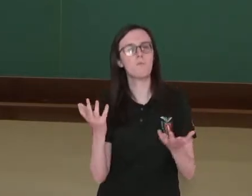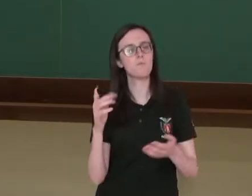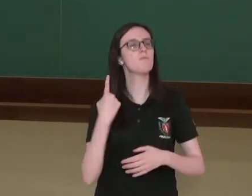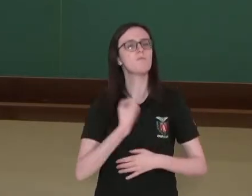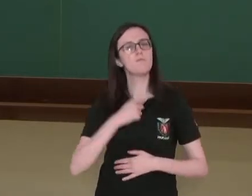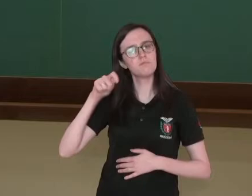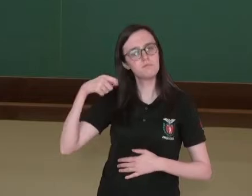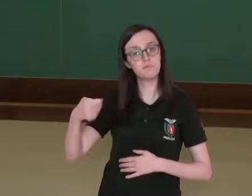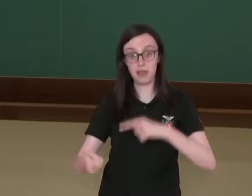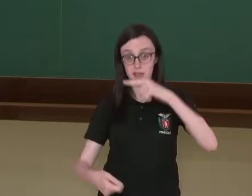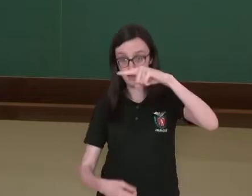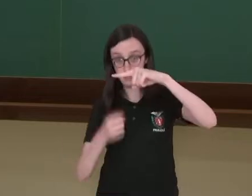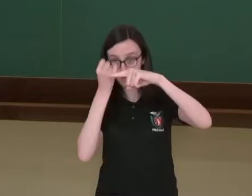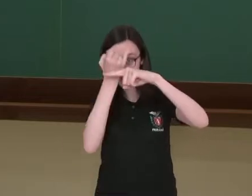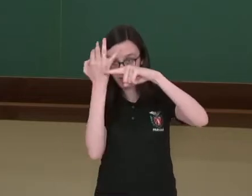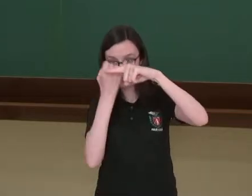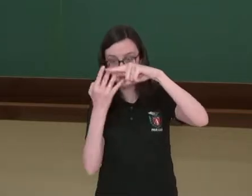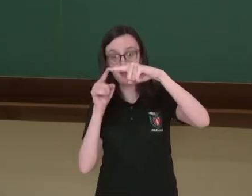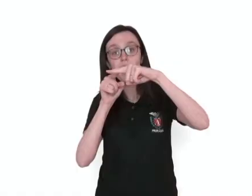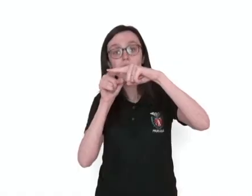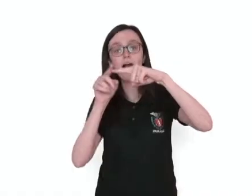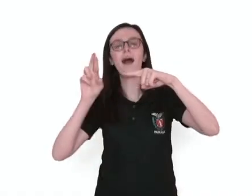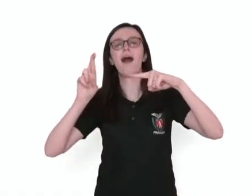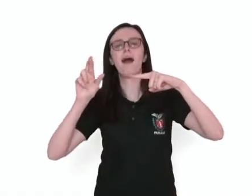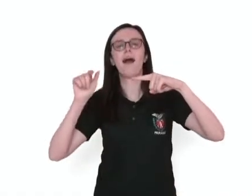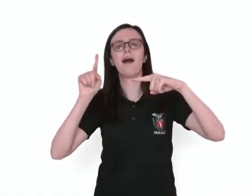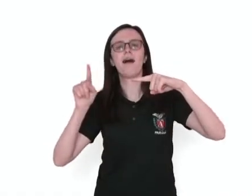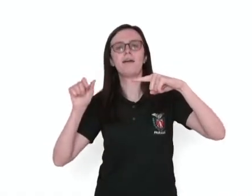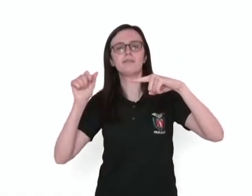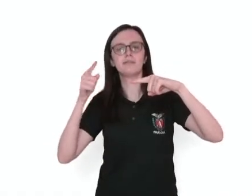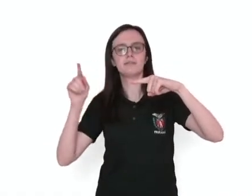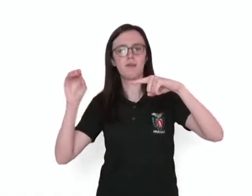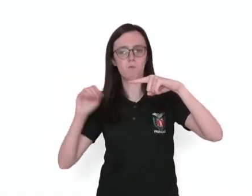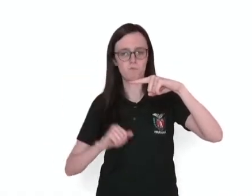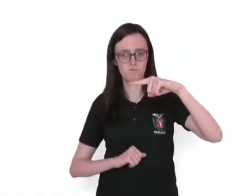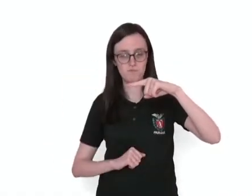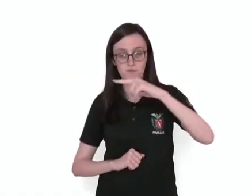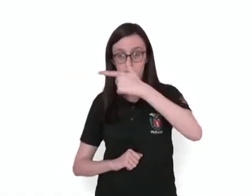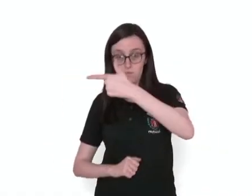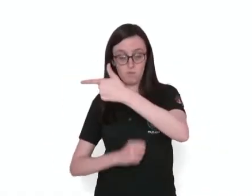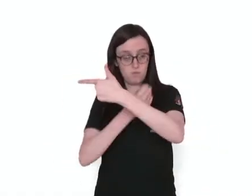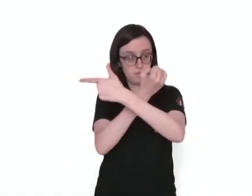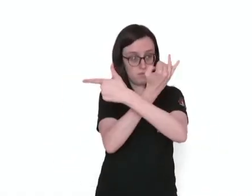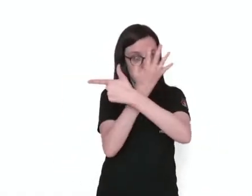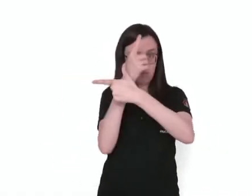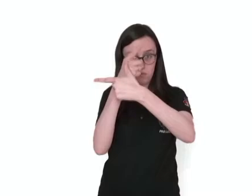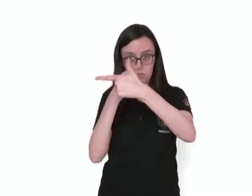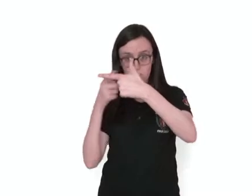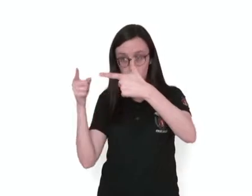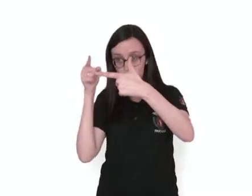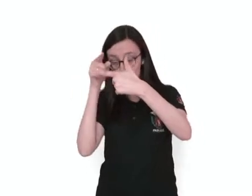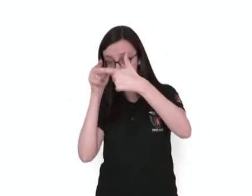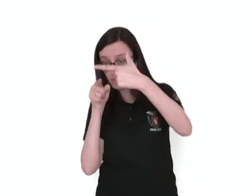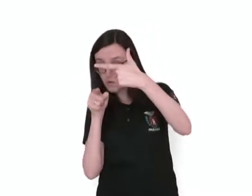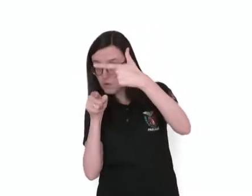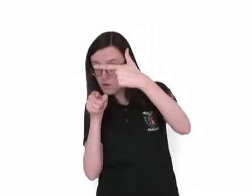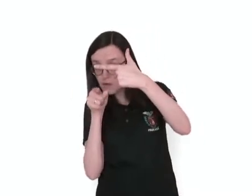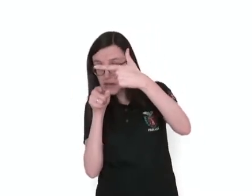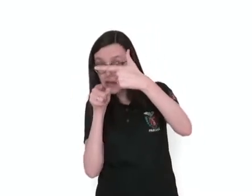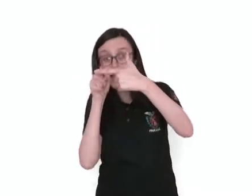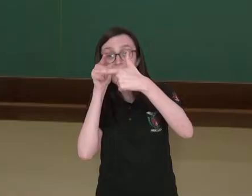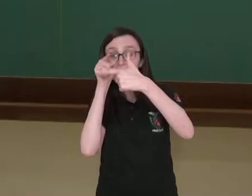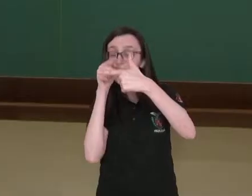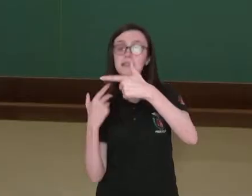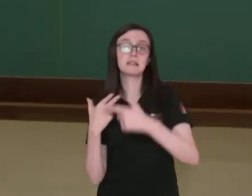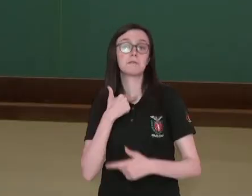que é a razão entre dois números, que é o quociente do primeiro pelo segundo, em que o segundo não pode ser